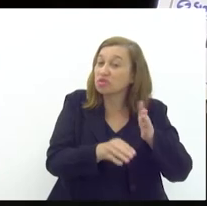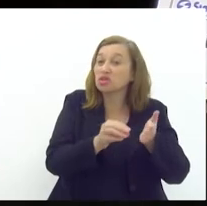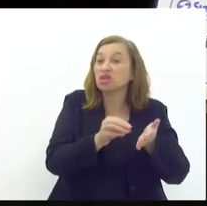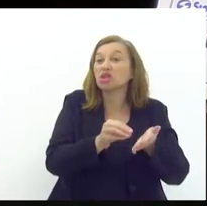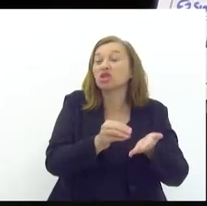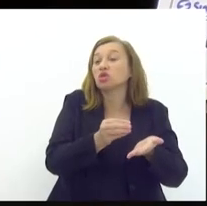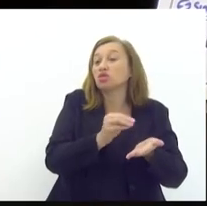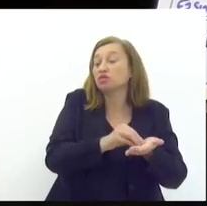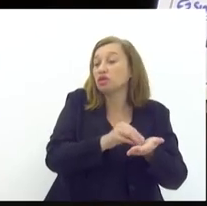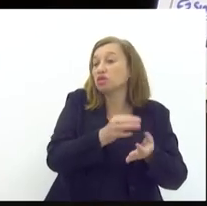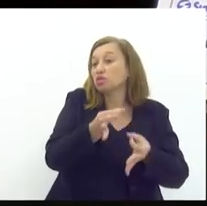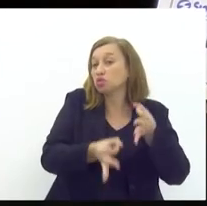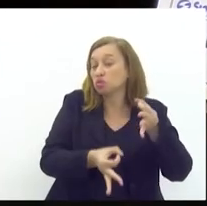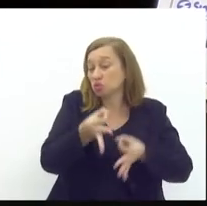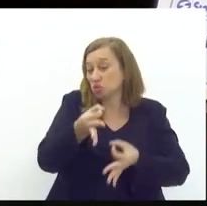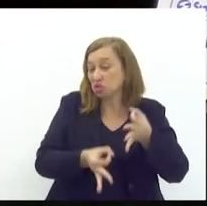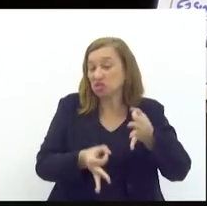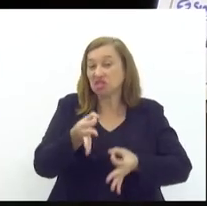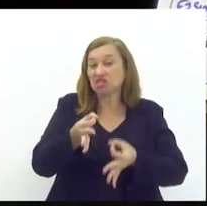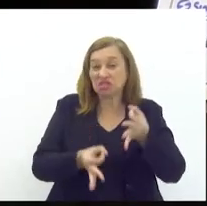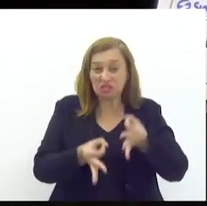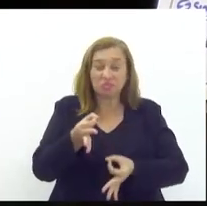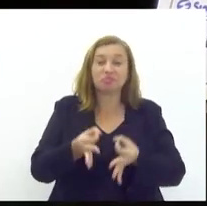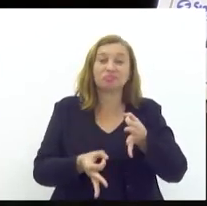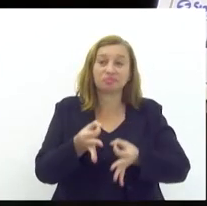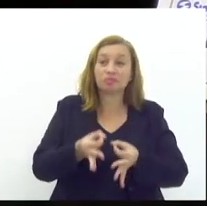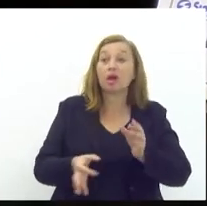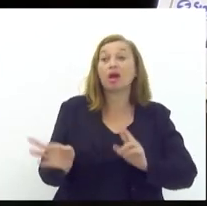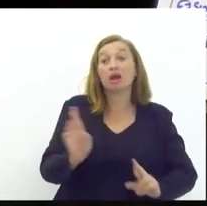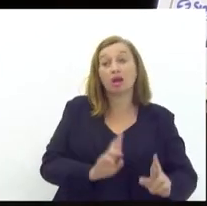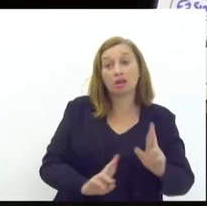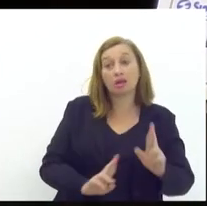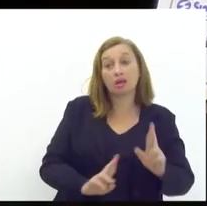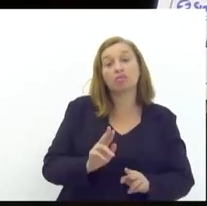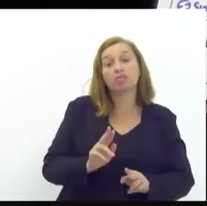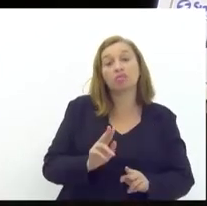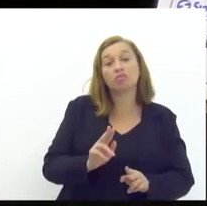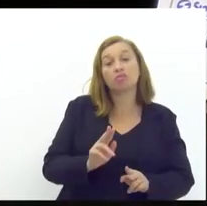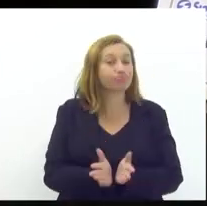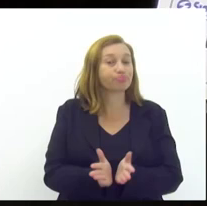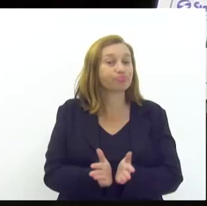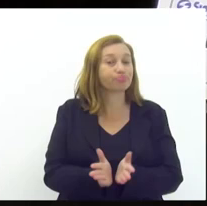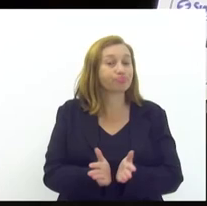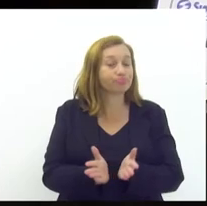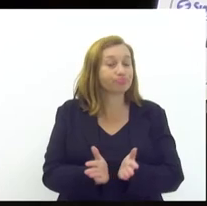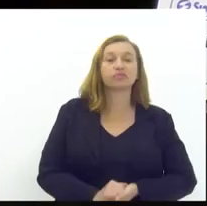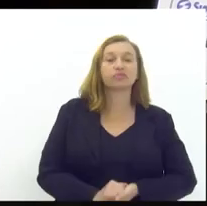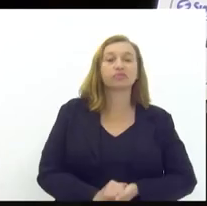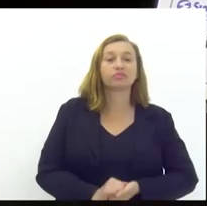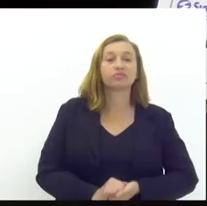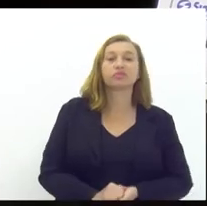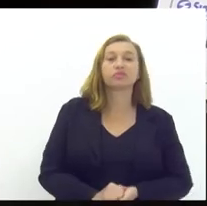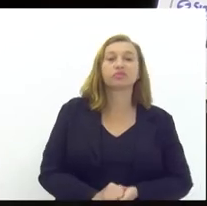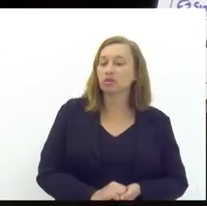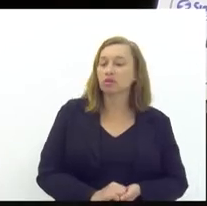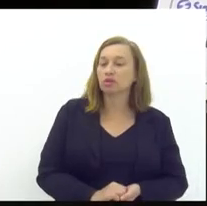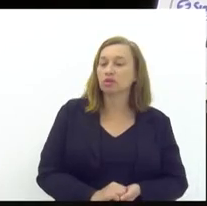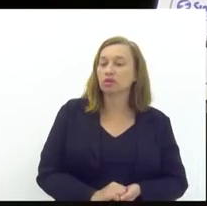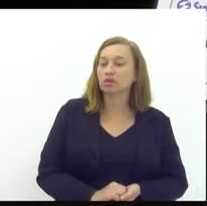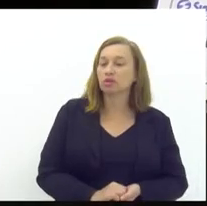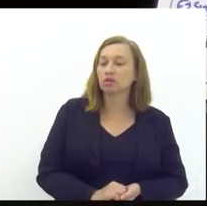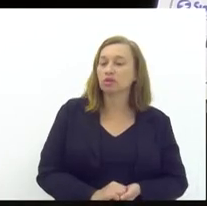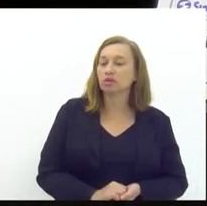e regressiva em relação à população de mais baixa renda que é